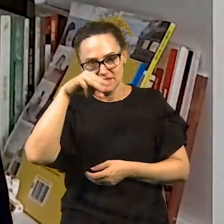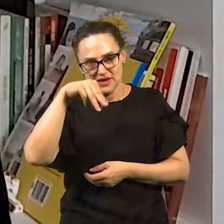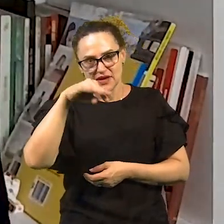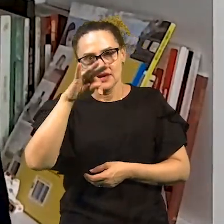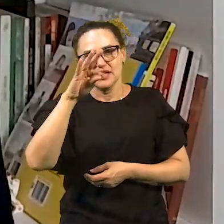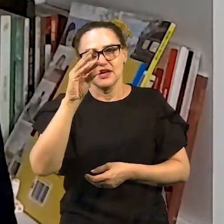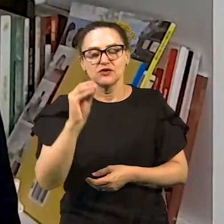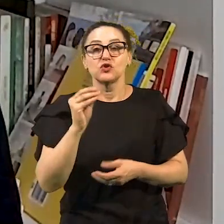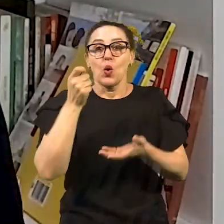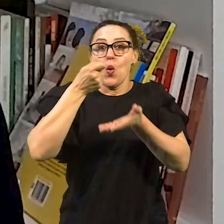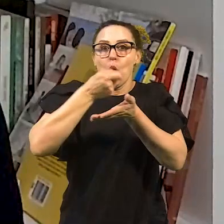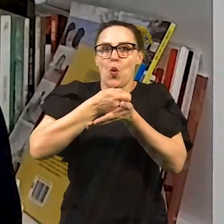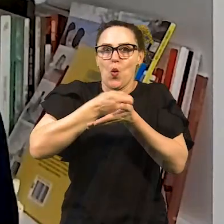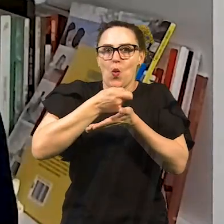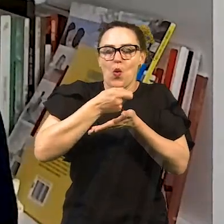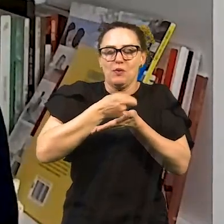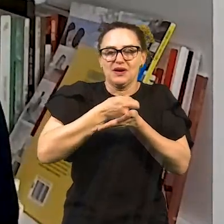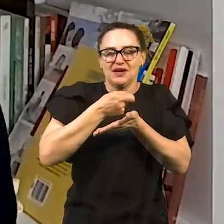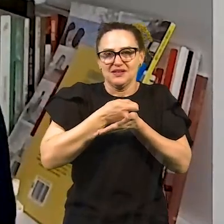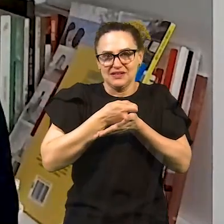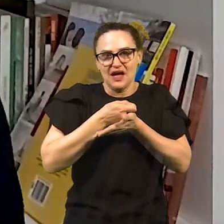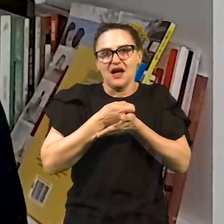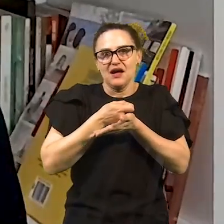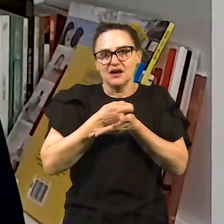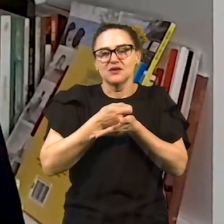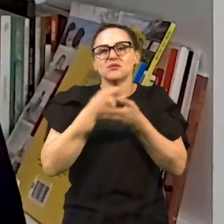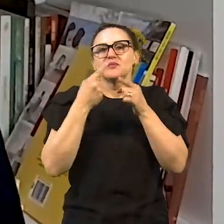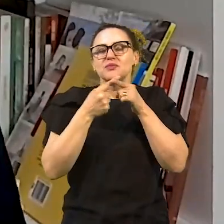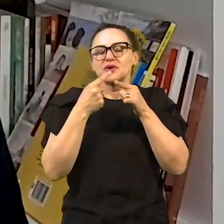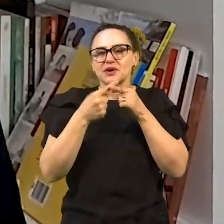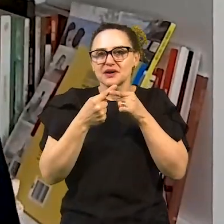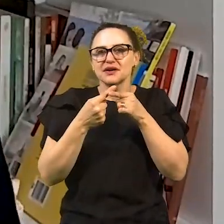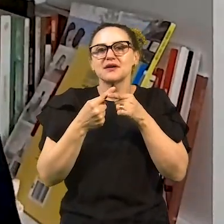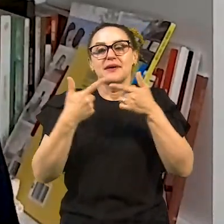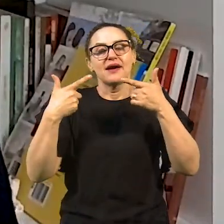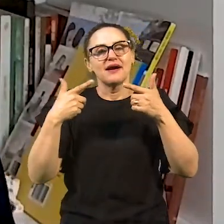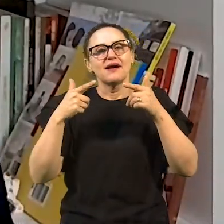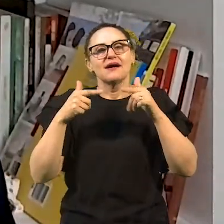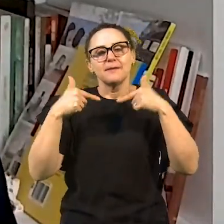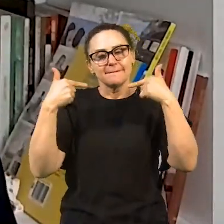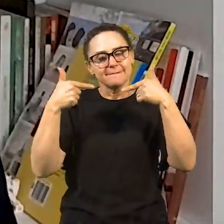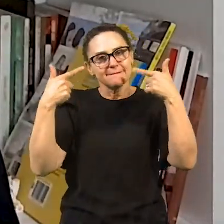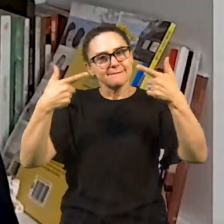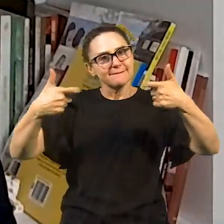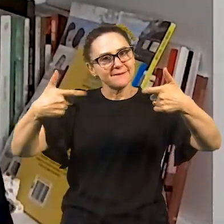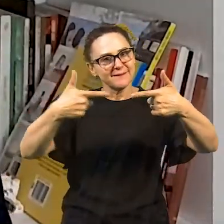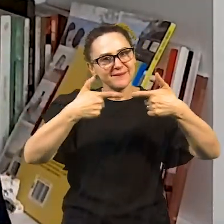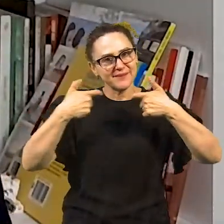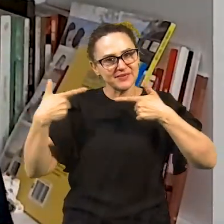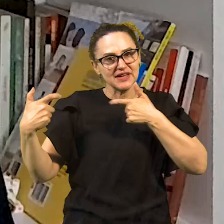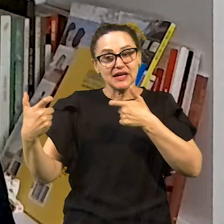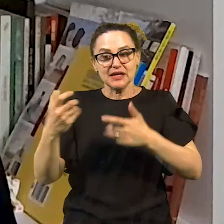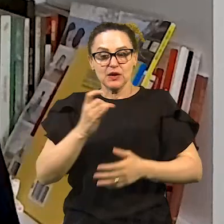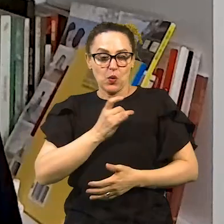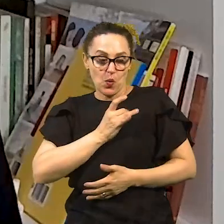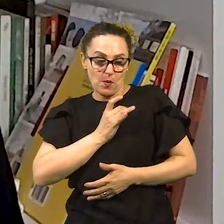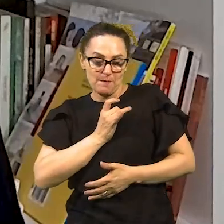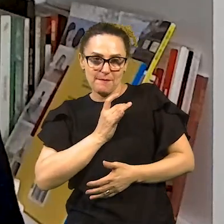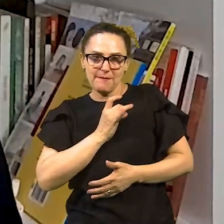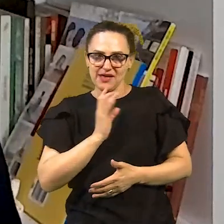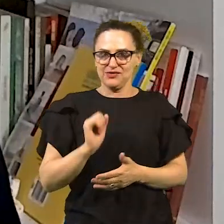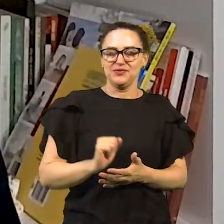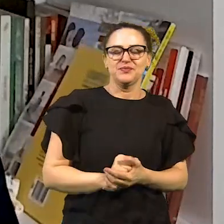ele percebe que muitos dos seus companheiros são arrastados para servirem em guerras que não são suas. Então esse é o grande medo do